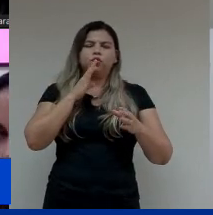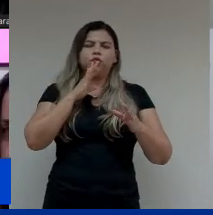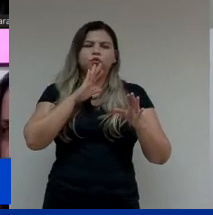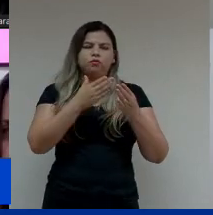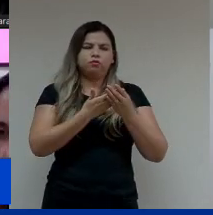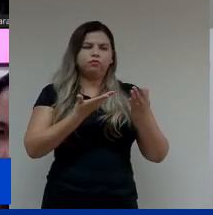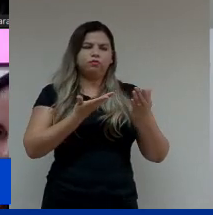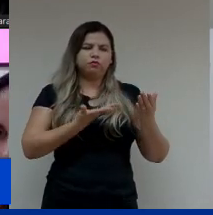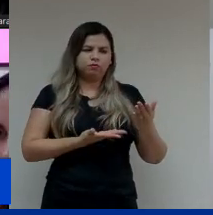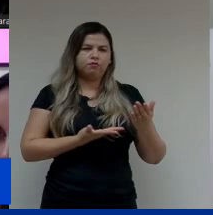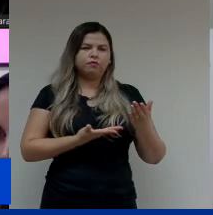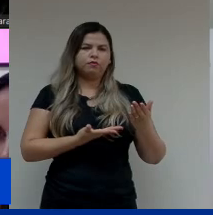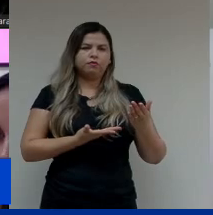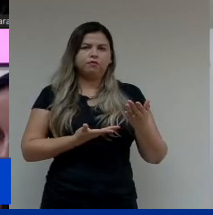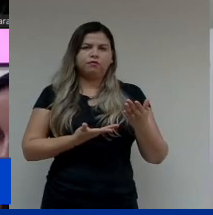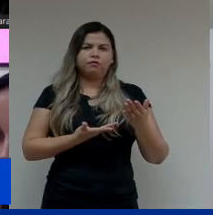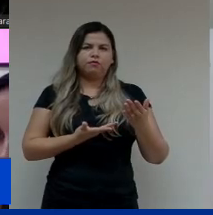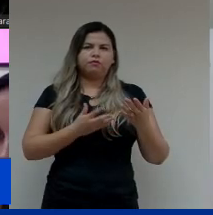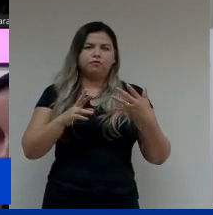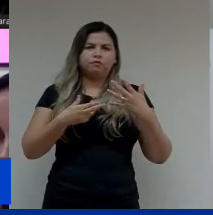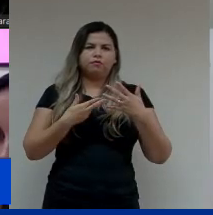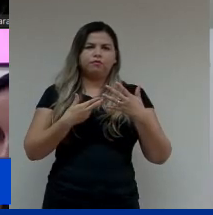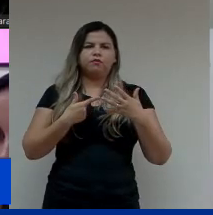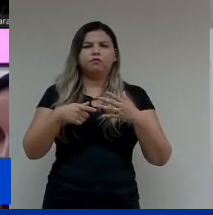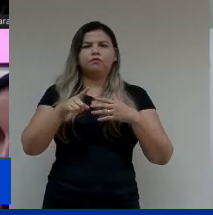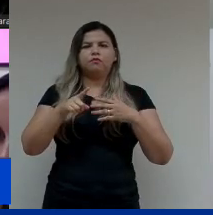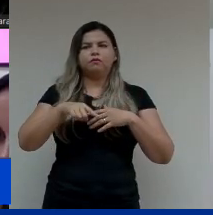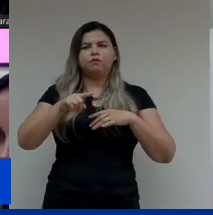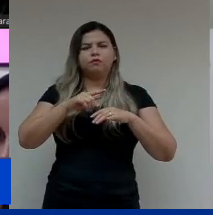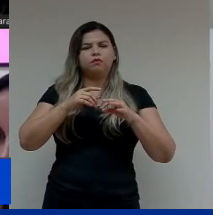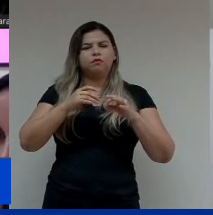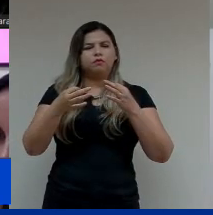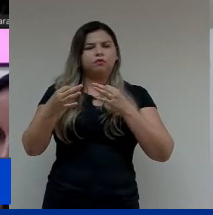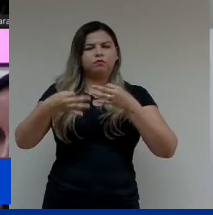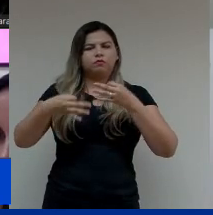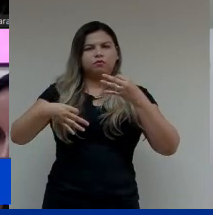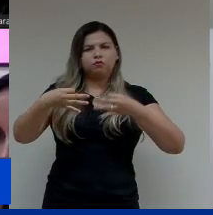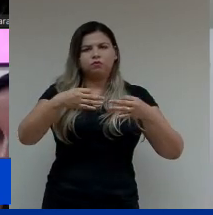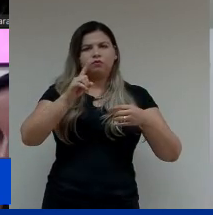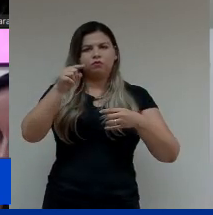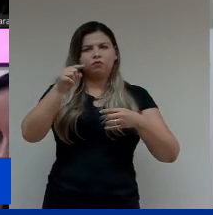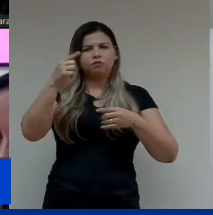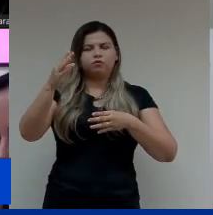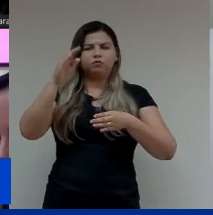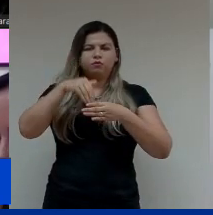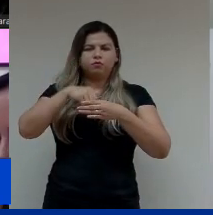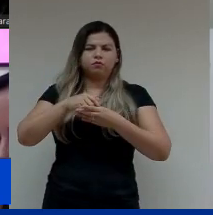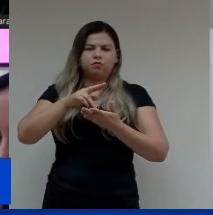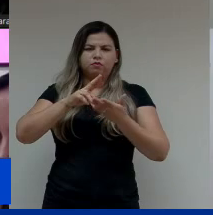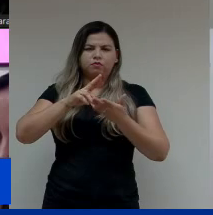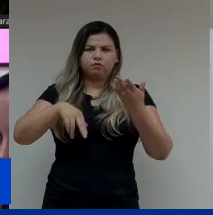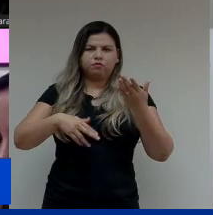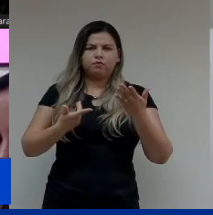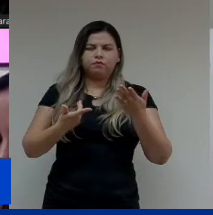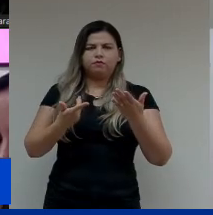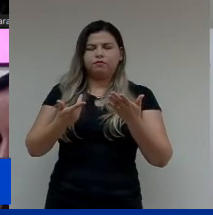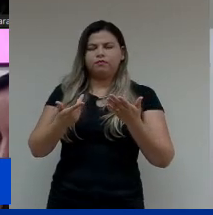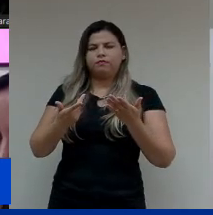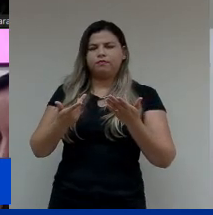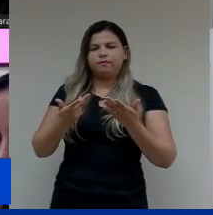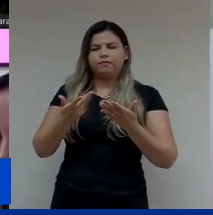dos embargos e, no mérito, após o voto do relator,